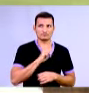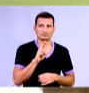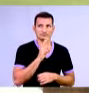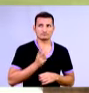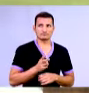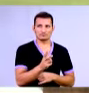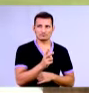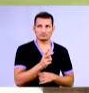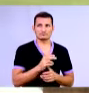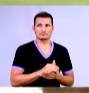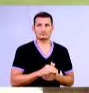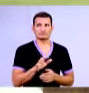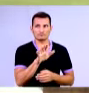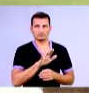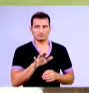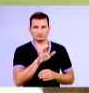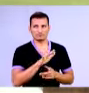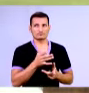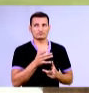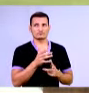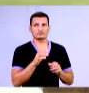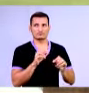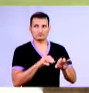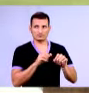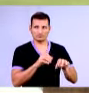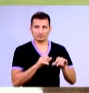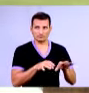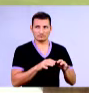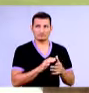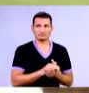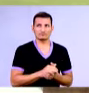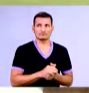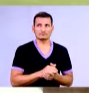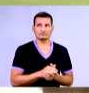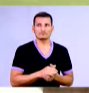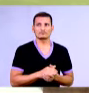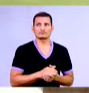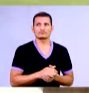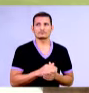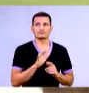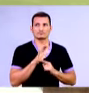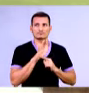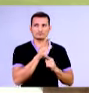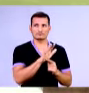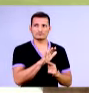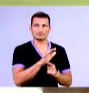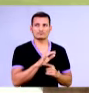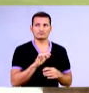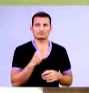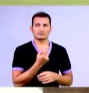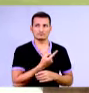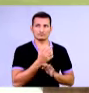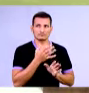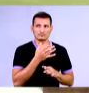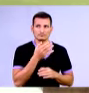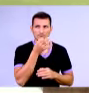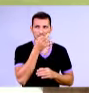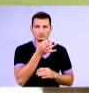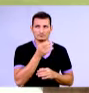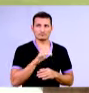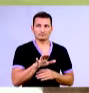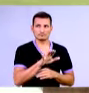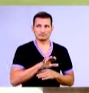constantemente, principalmente nesse ambiente educacional, e que ele é efetivamente favorecido. Como nós comentamos, esse ambiente